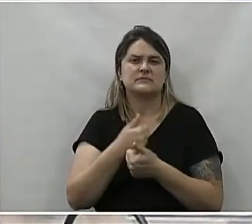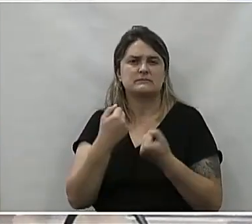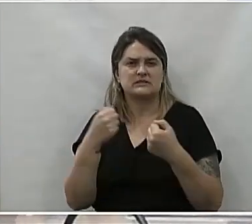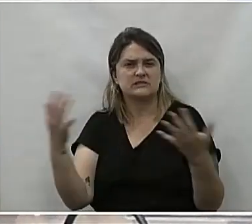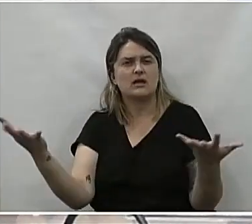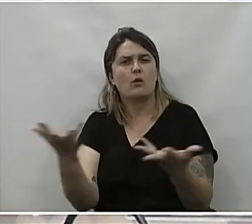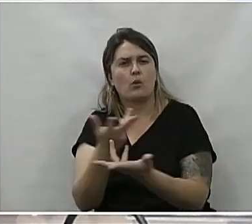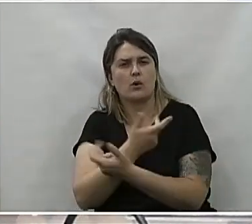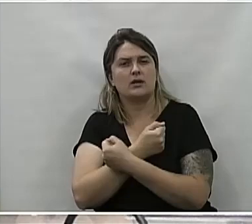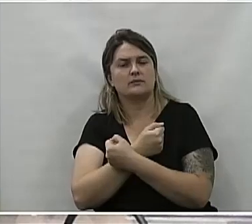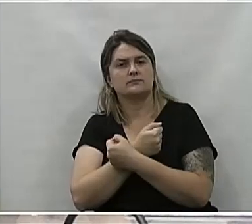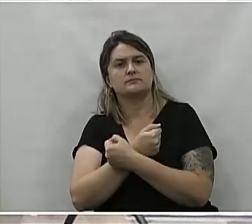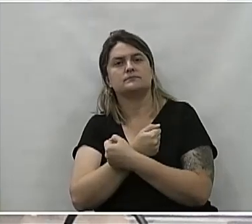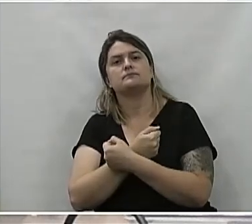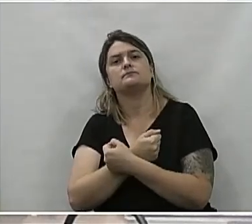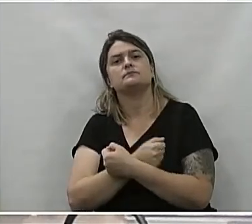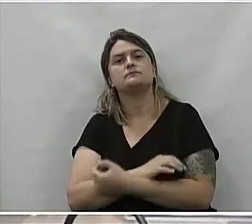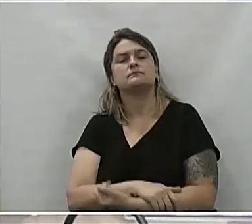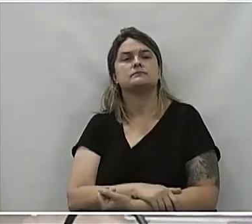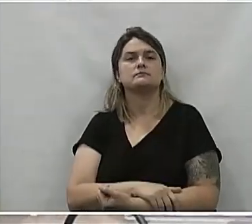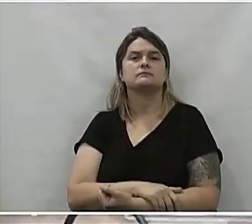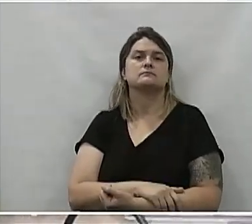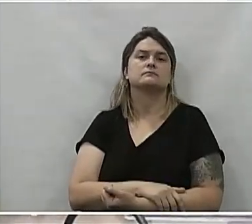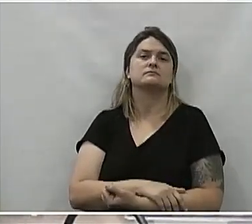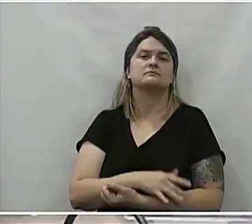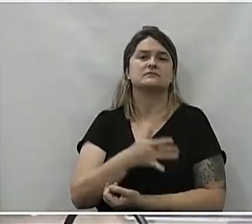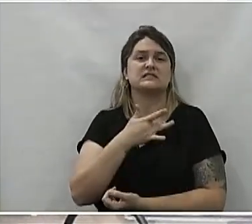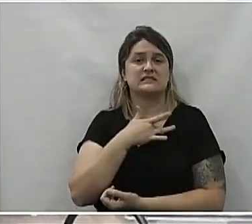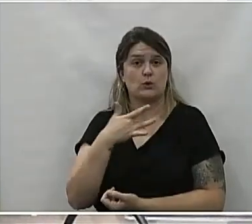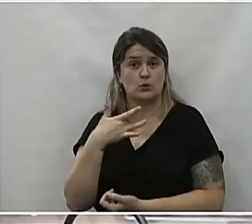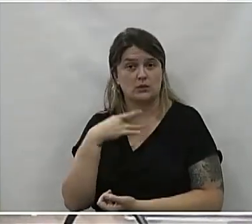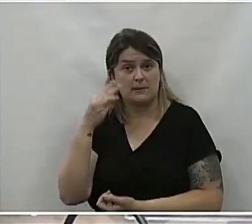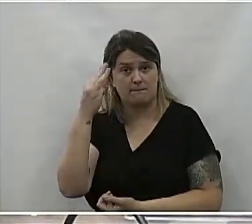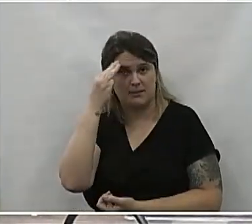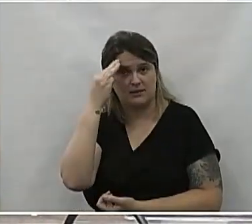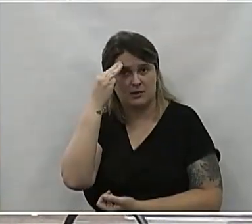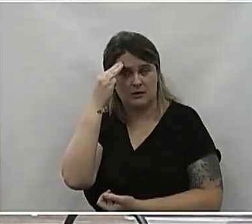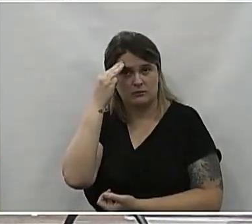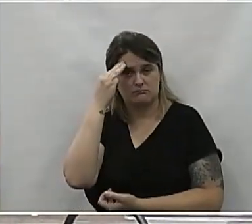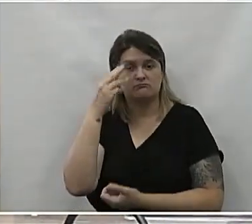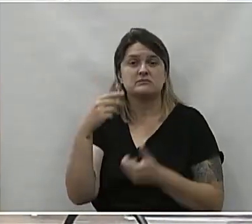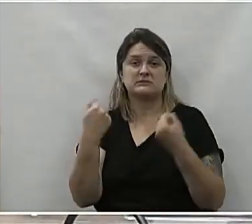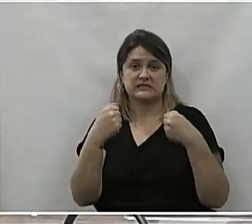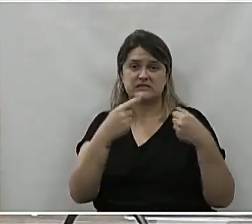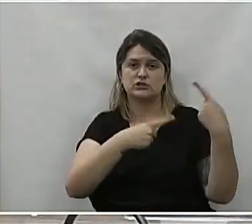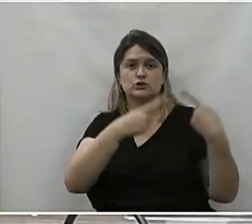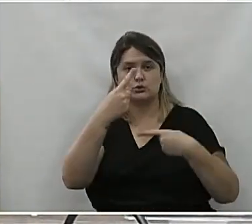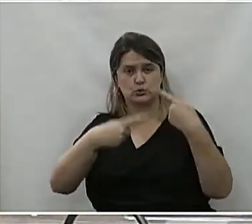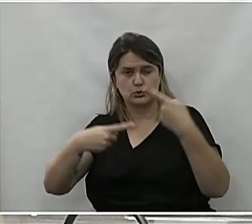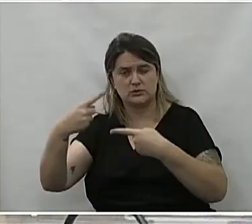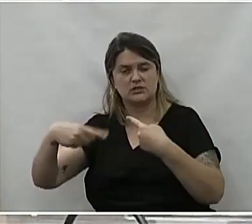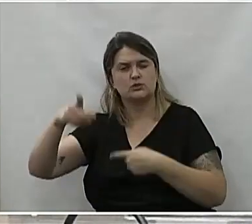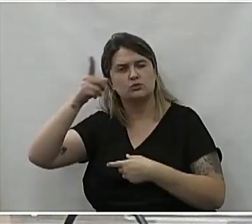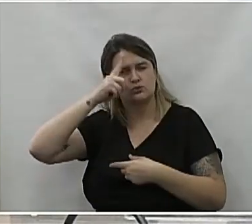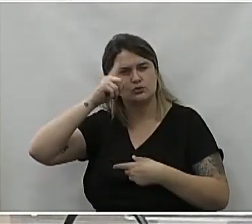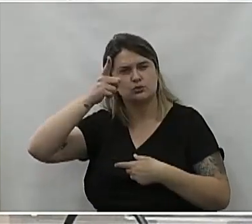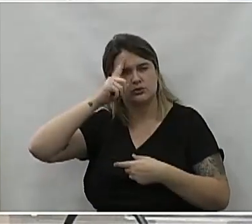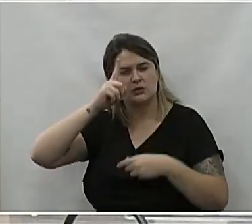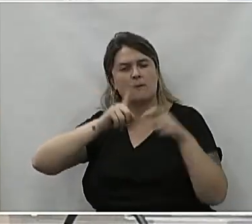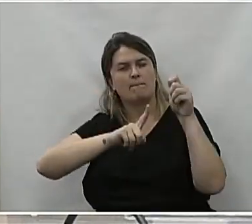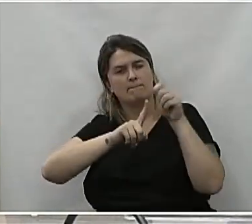Acolhido Na questão Da saúde mental Temos que debater Diariamente